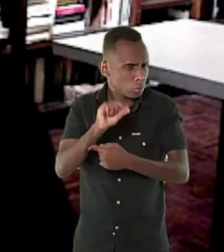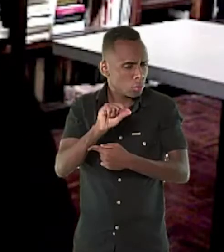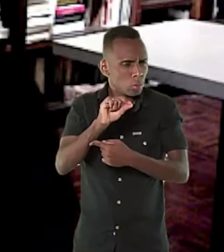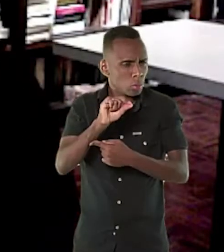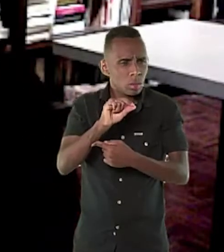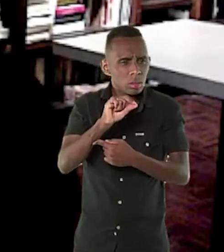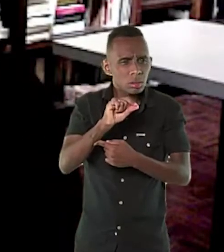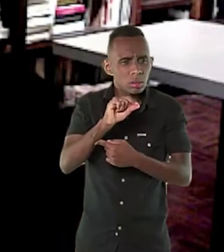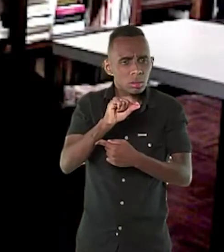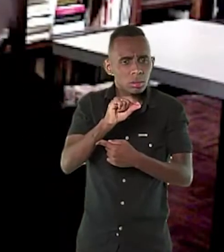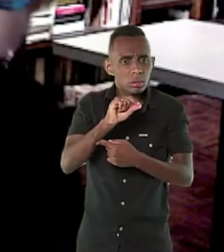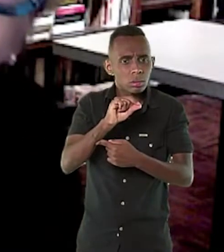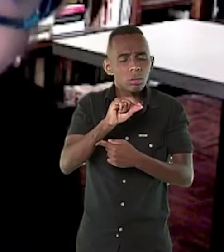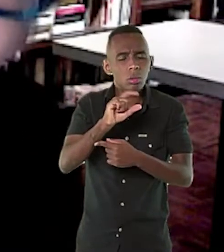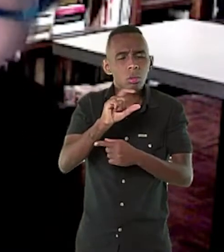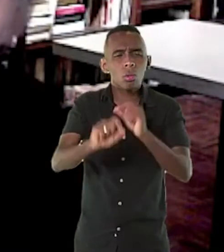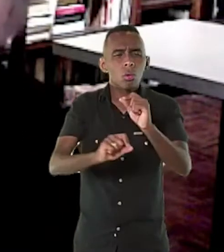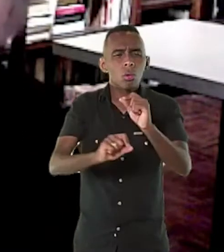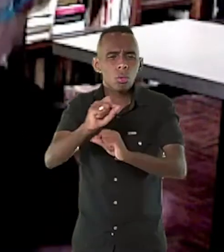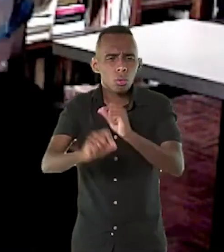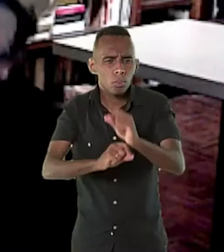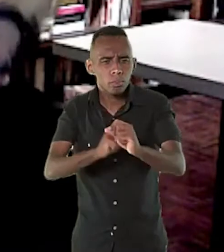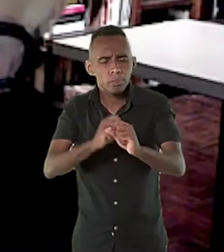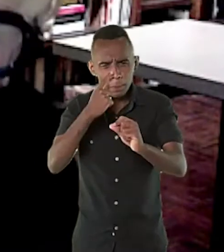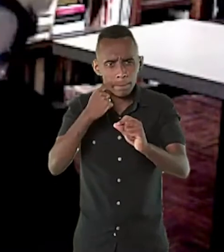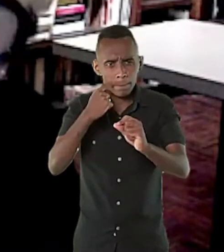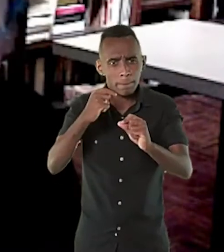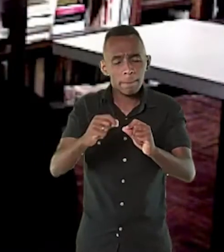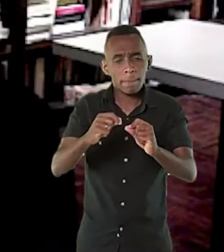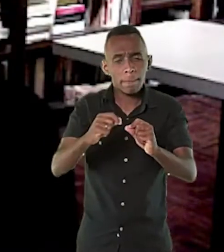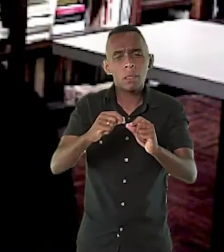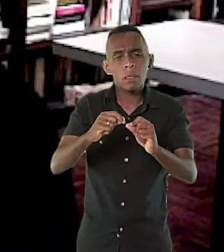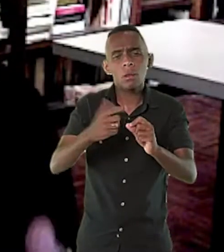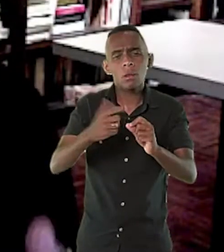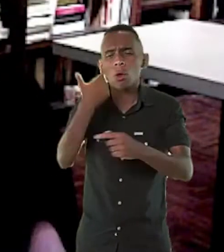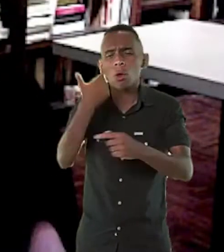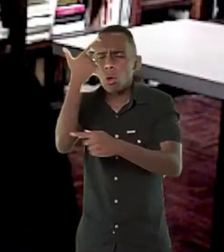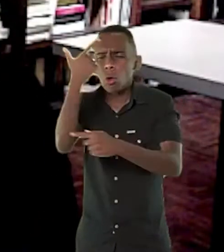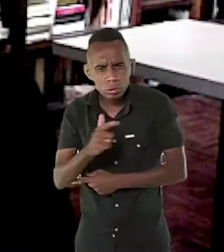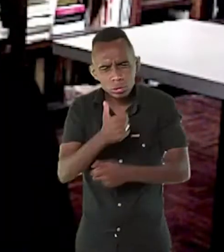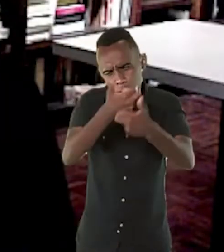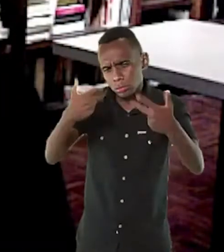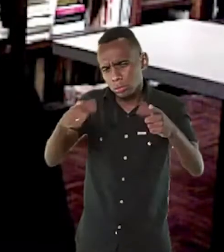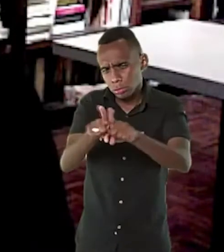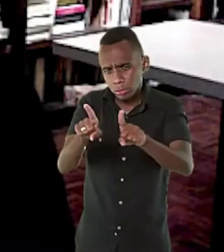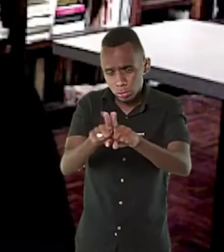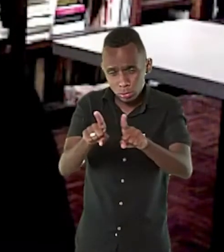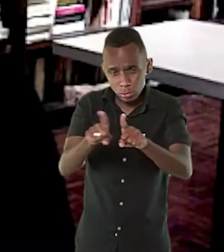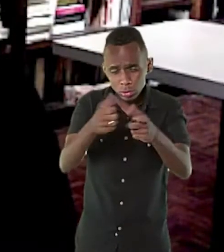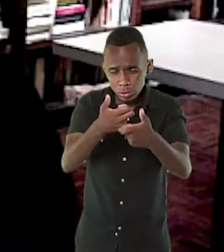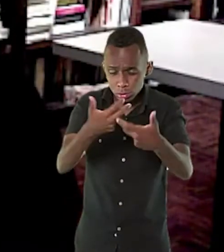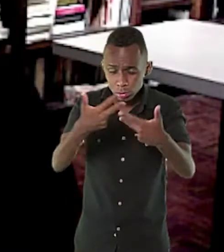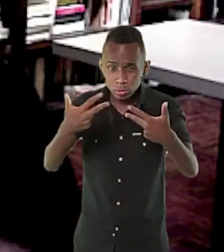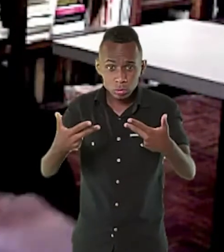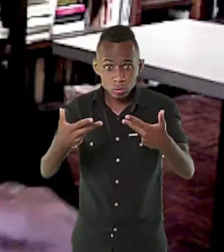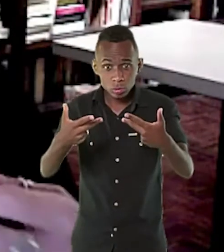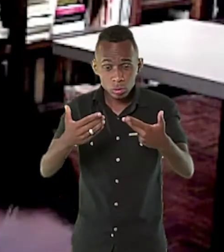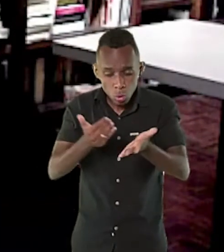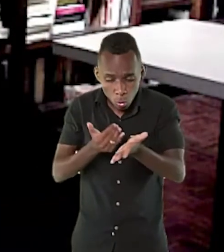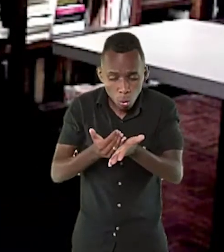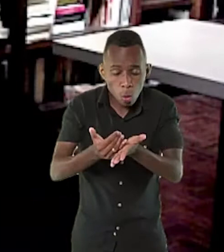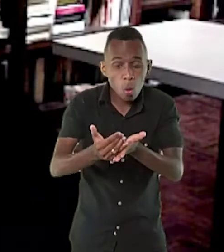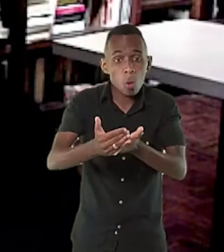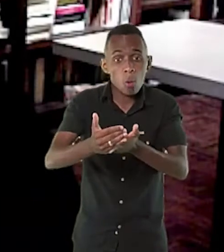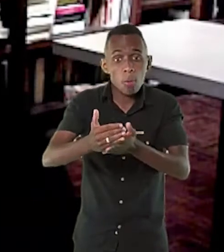determinados stickers em detrimento de outros, como as coisas chegam em nós e como